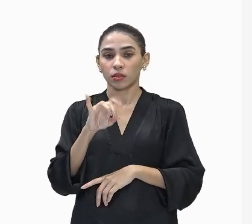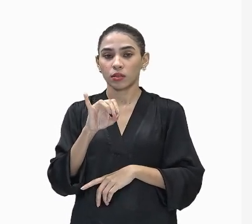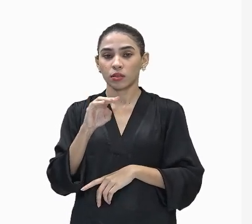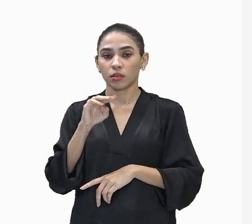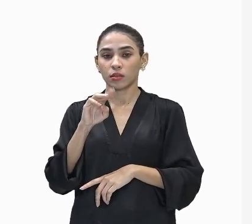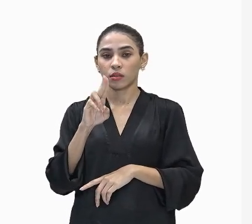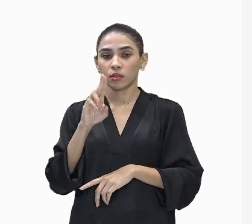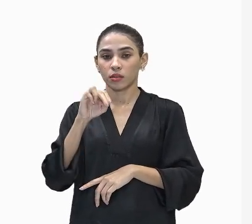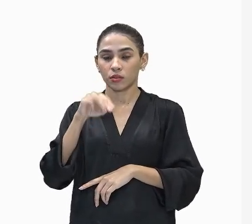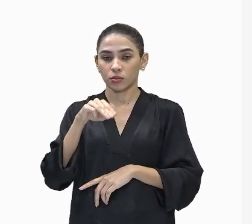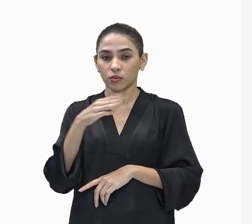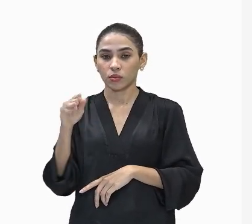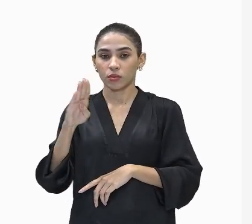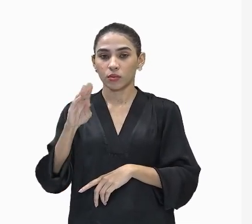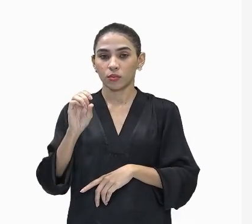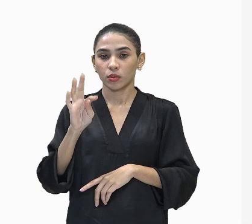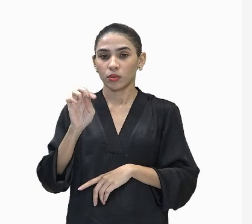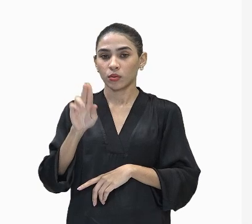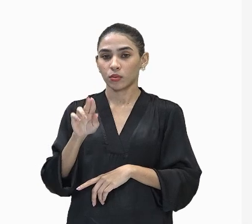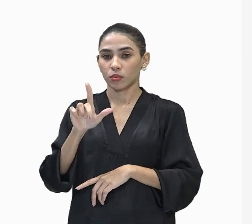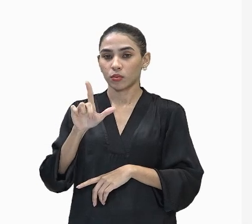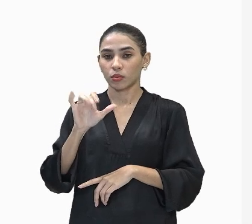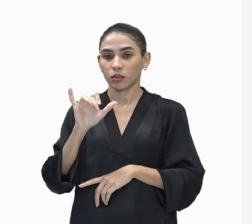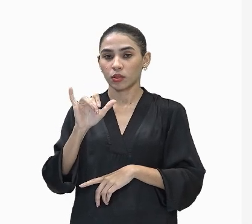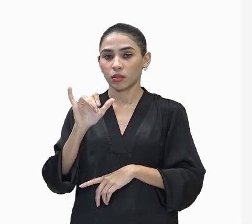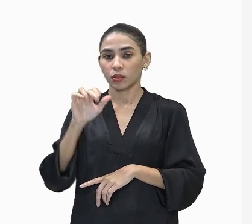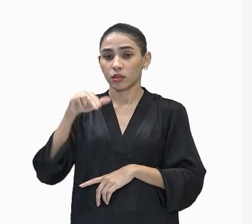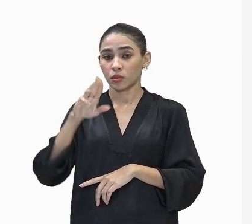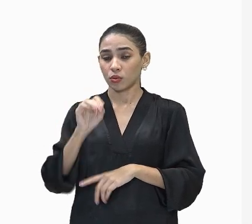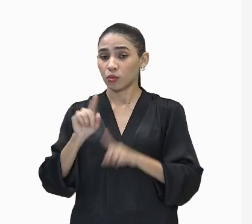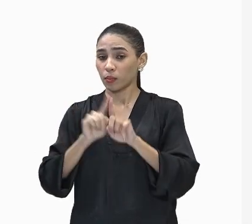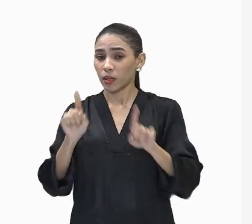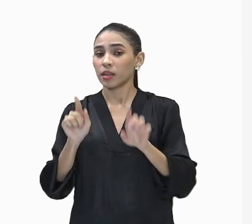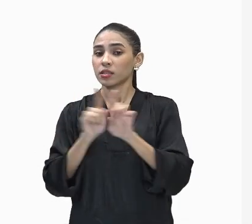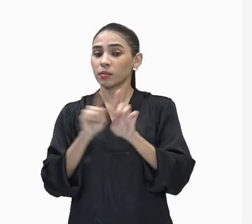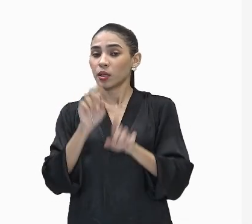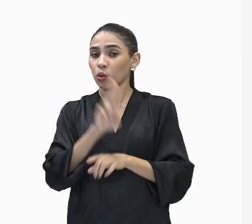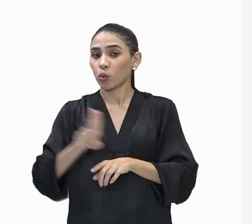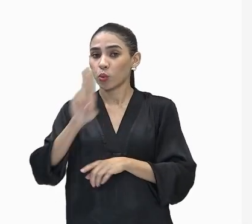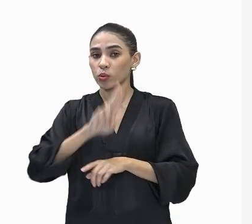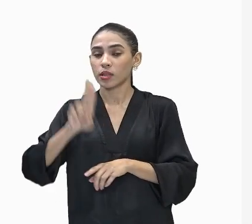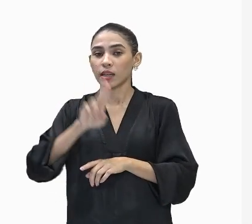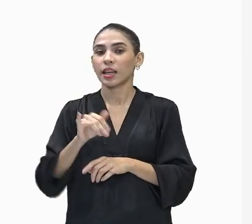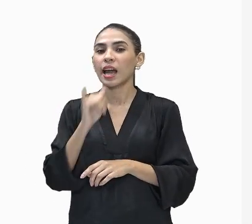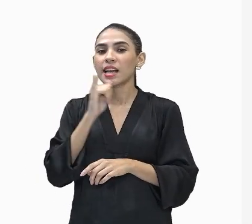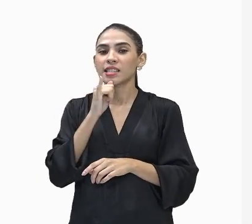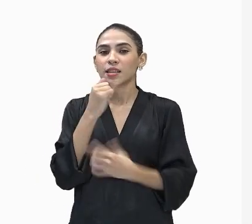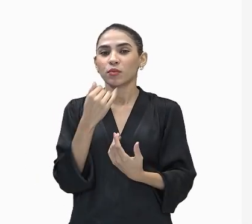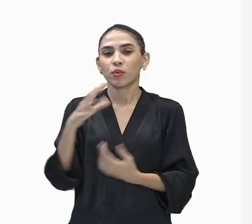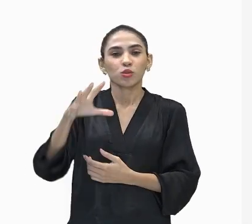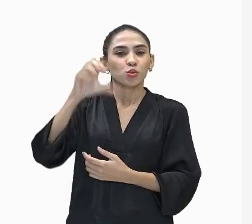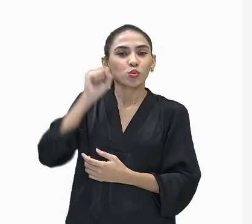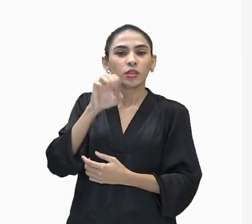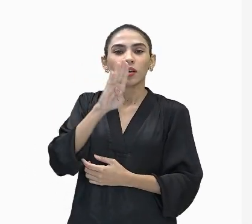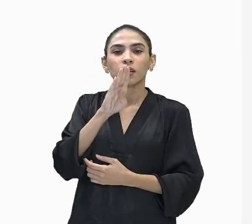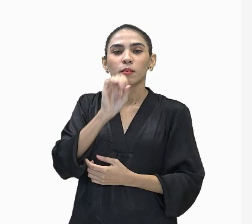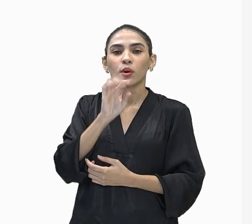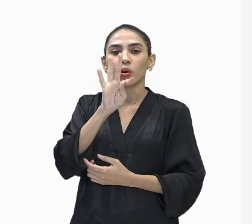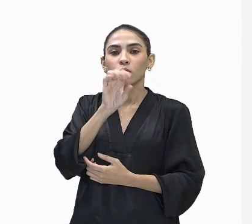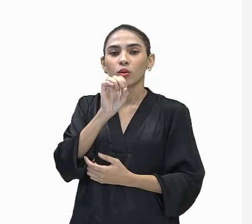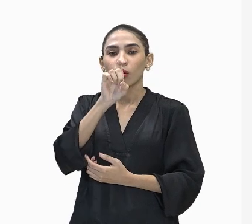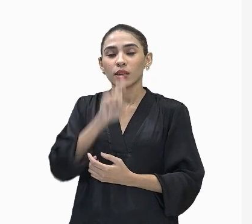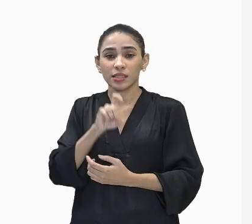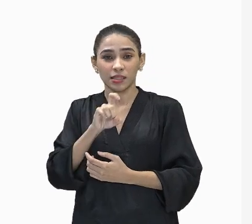mesma bactéria é utilizada na estética né o famoso botox quando a gente escuta falar sobre ele